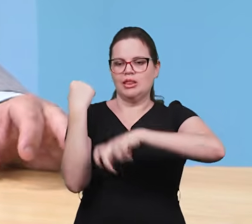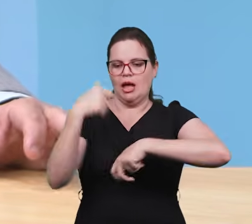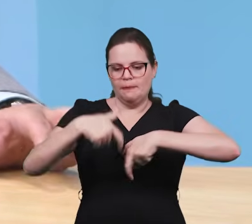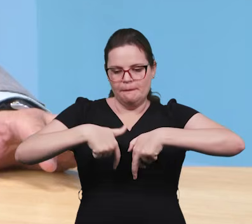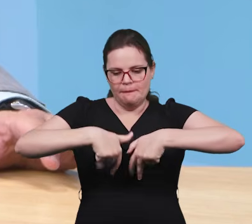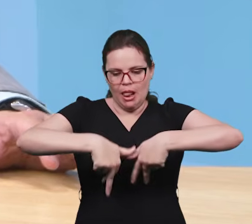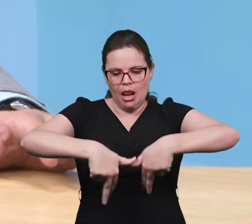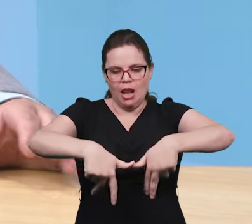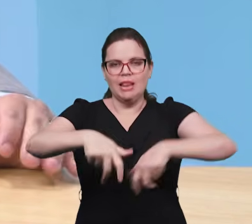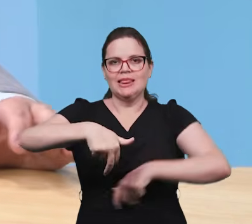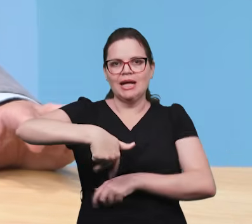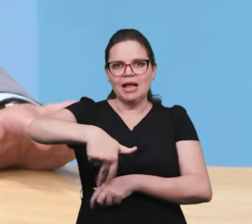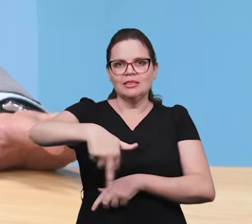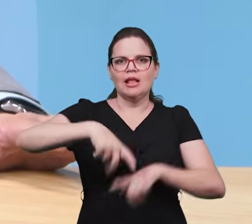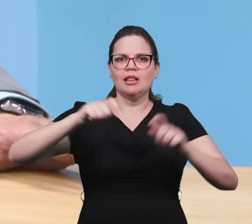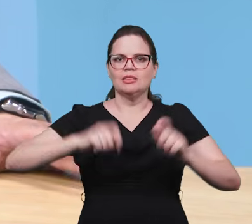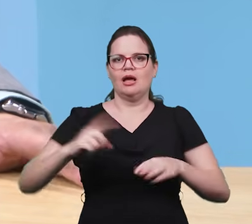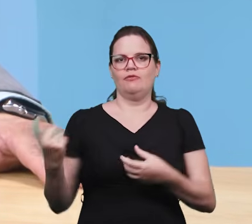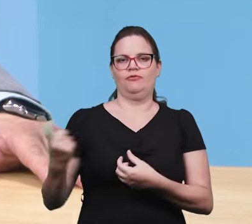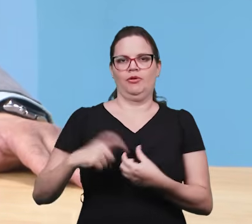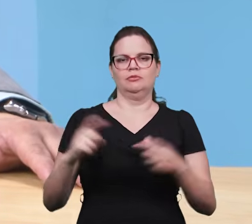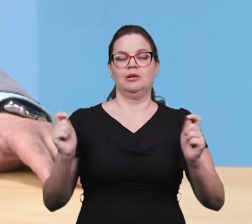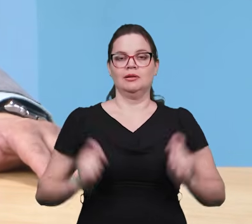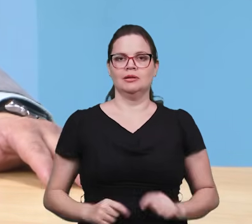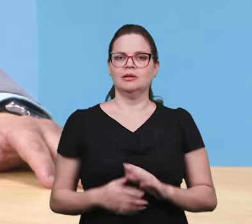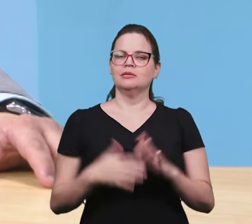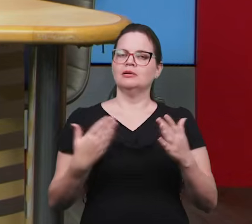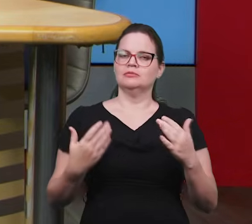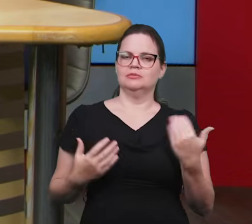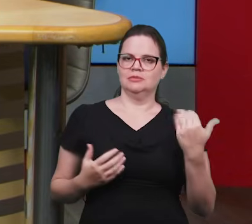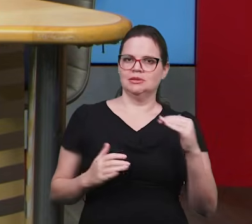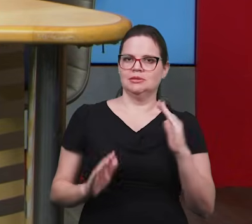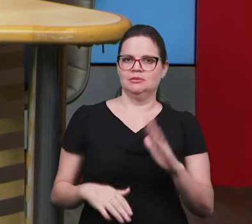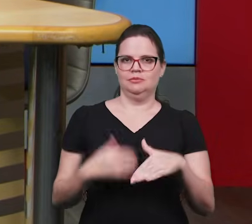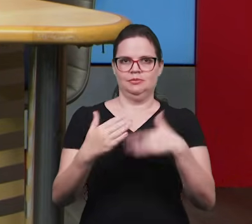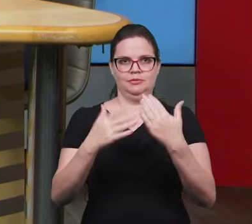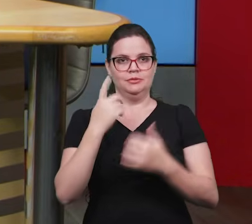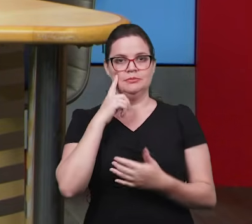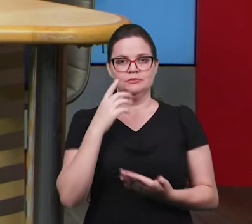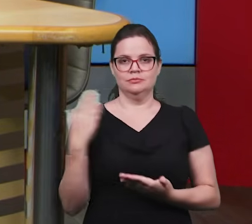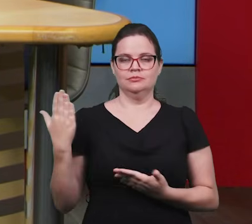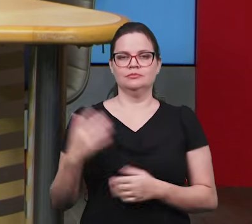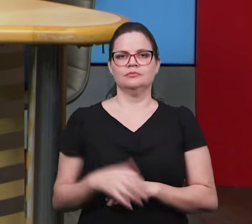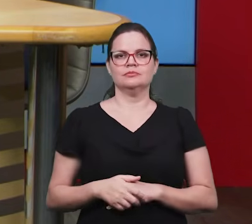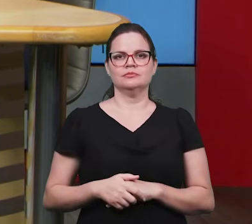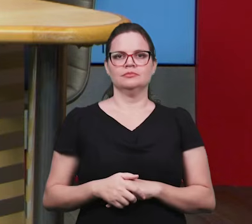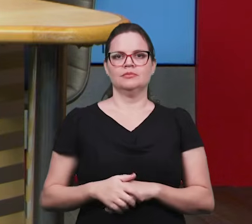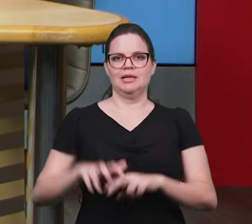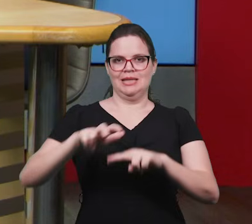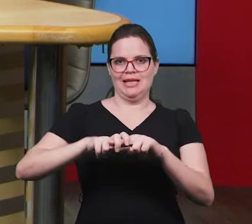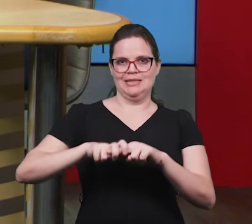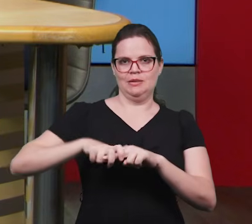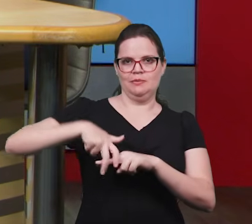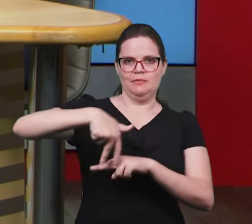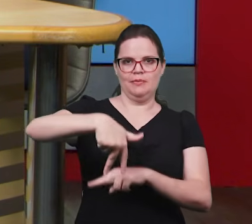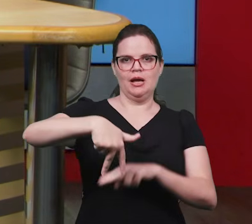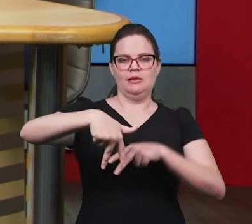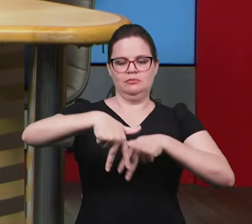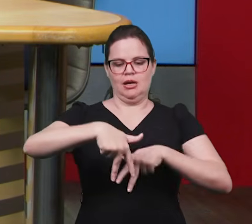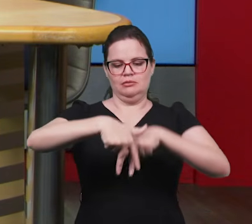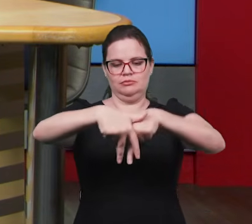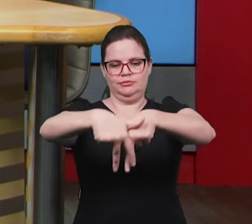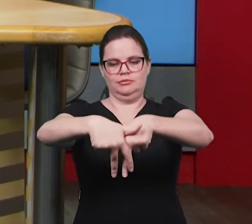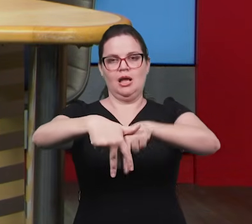mais mobilidade, mais qualidade de vida para as pessoas, né? E essa verticalização é feita assim, é feito geralmente com o